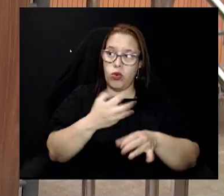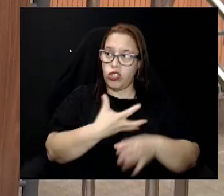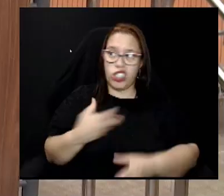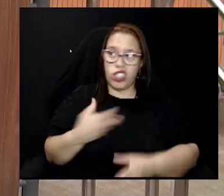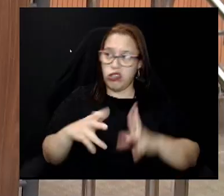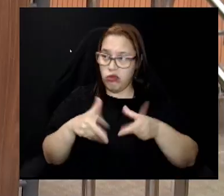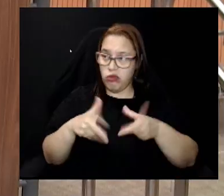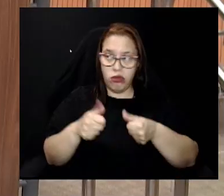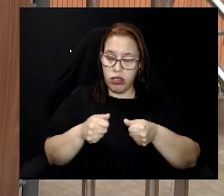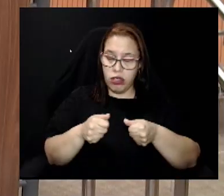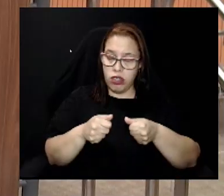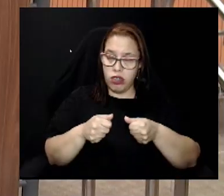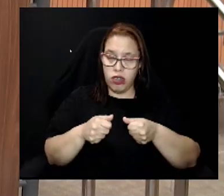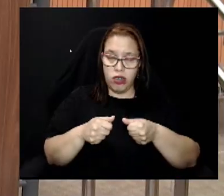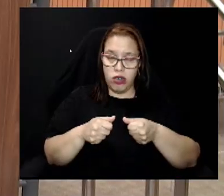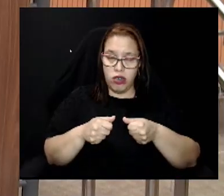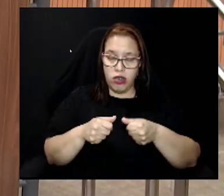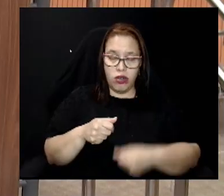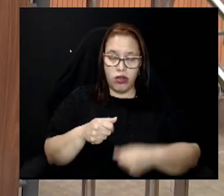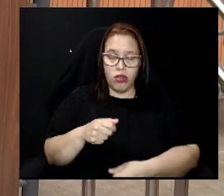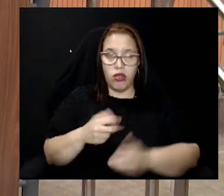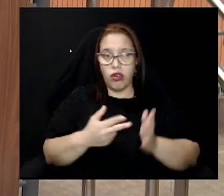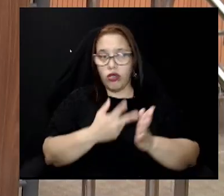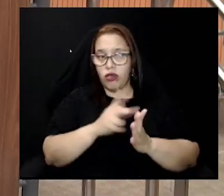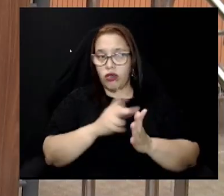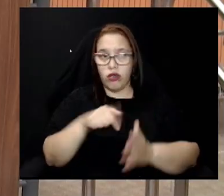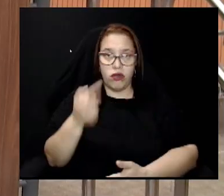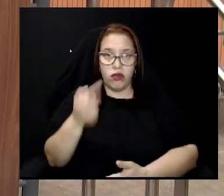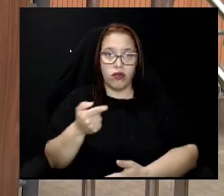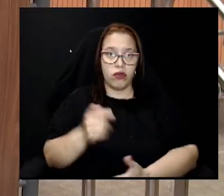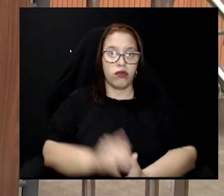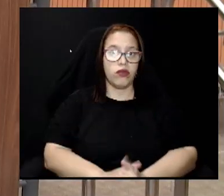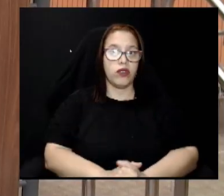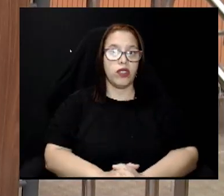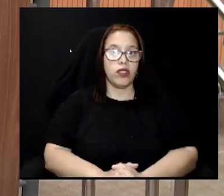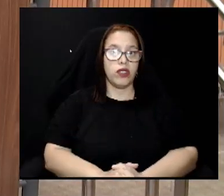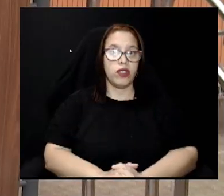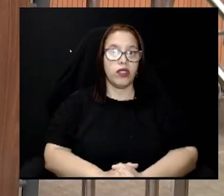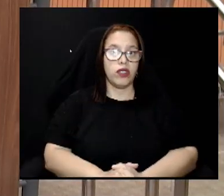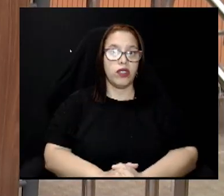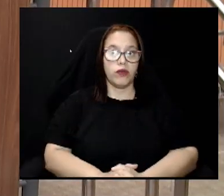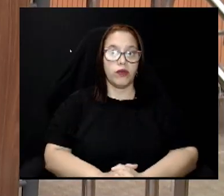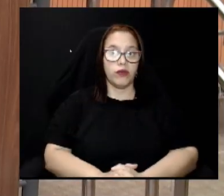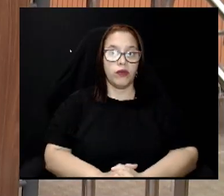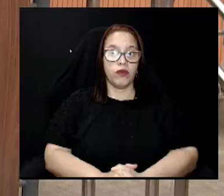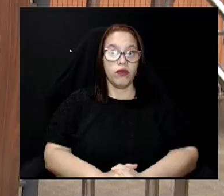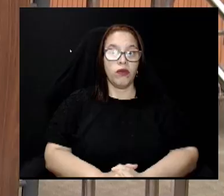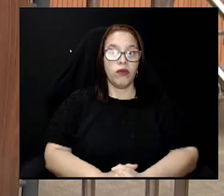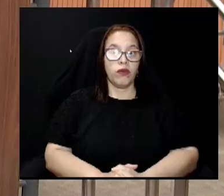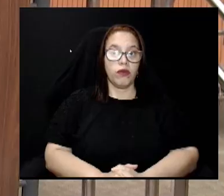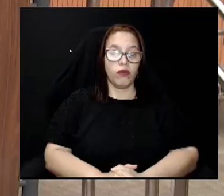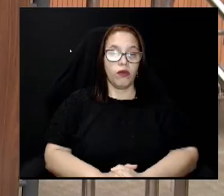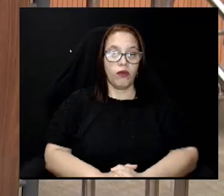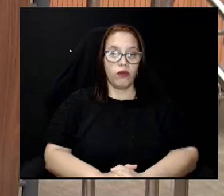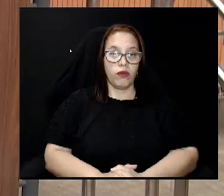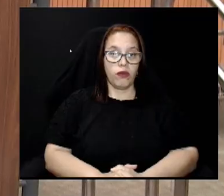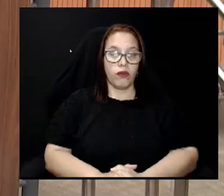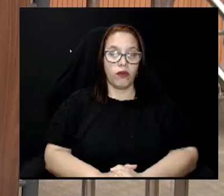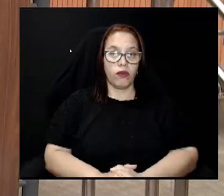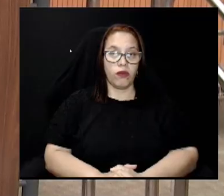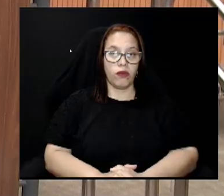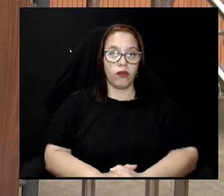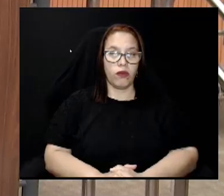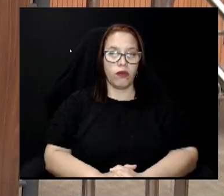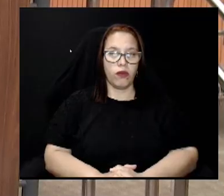desse ato cirúrgico? E depois a gente vai procurar mais. Excelente pergunta. Acho que está ligado. Opa.